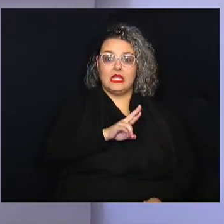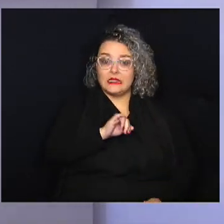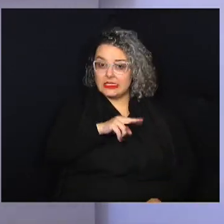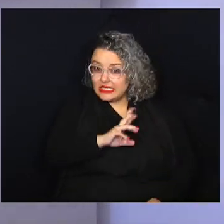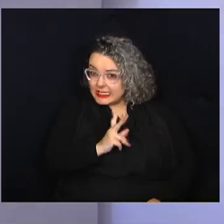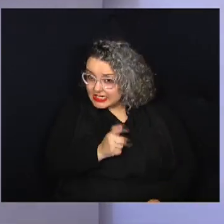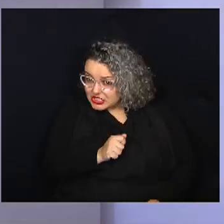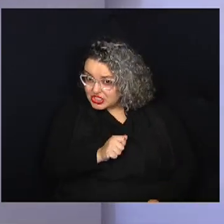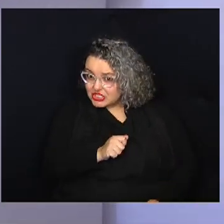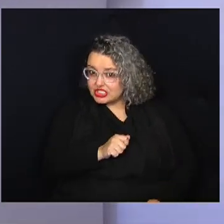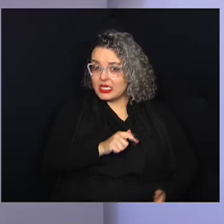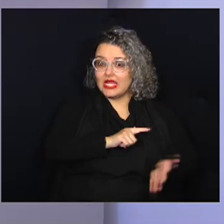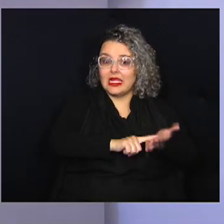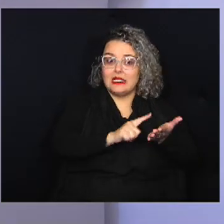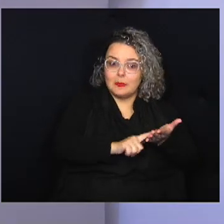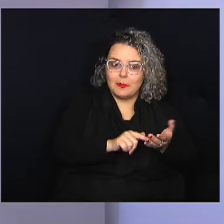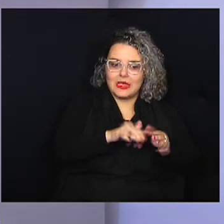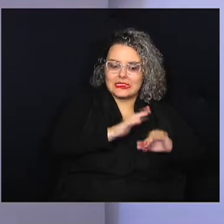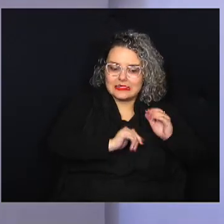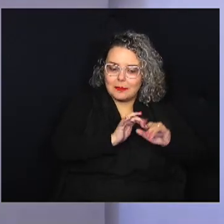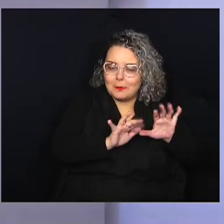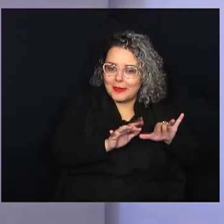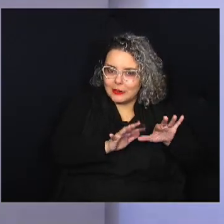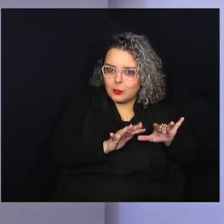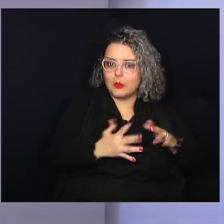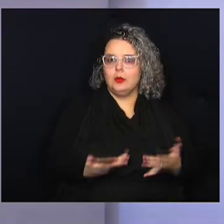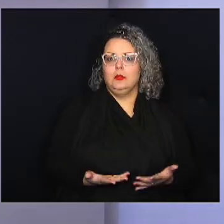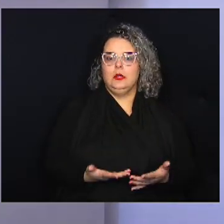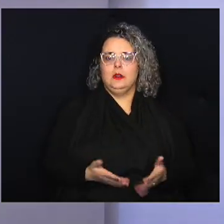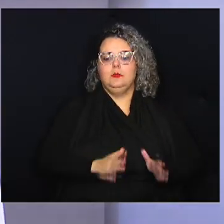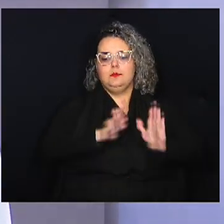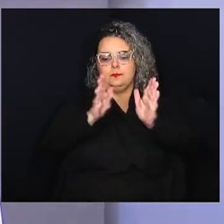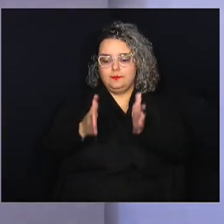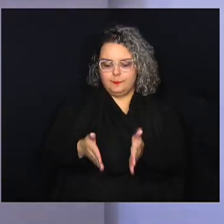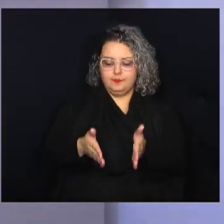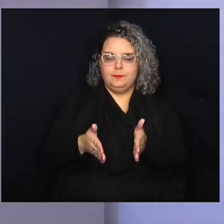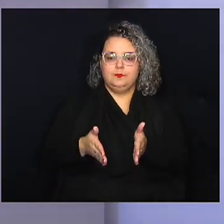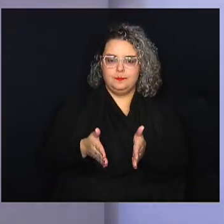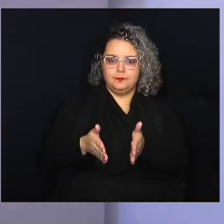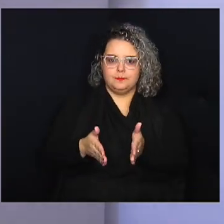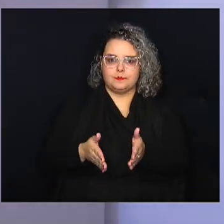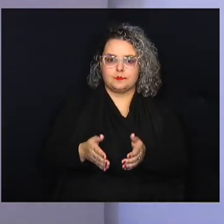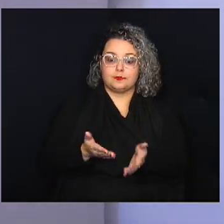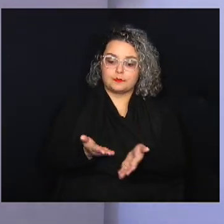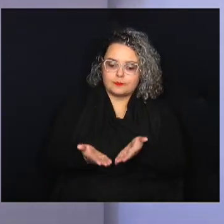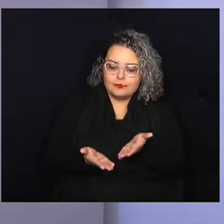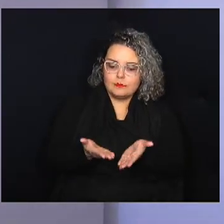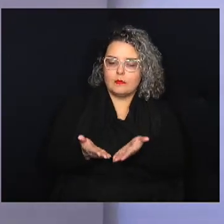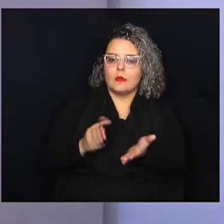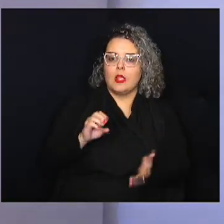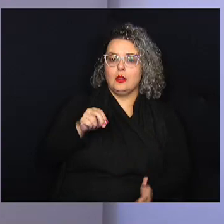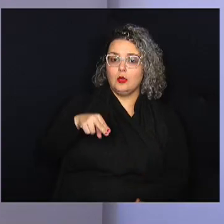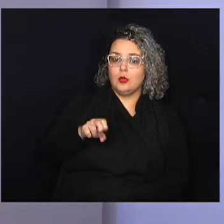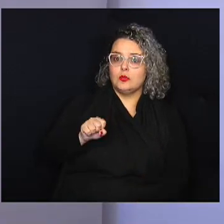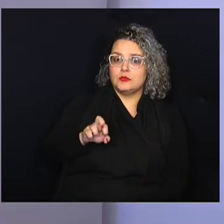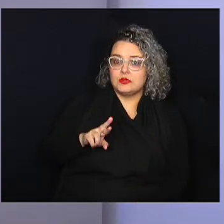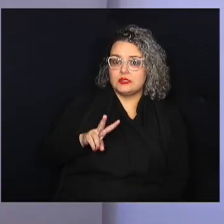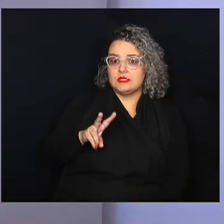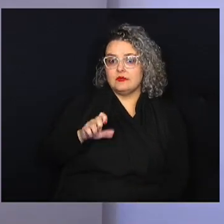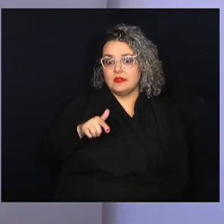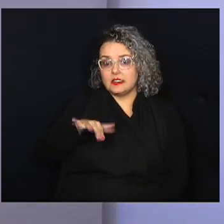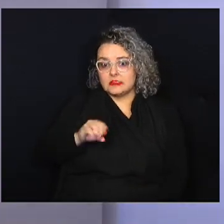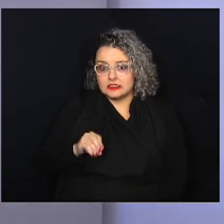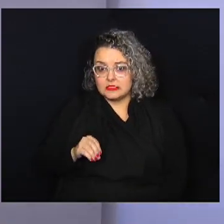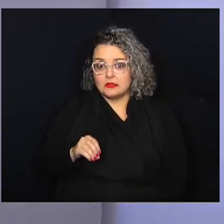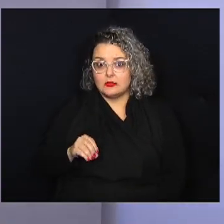limpeza mecânica, né, que a gente chama. Em seguida, a gente faz a conservação, que é a intervenção